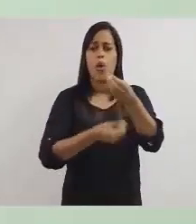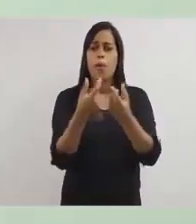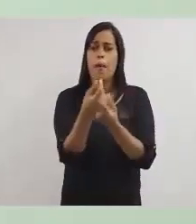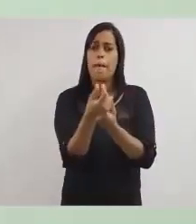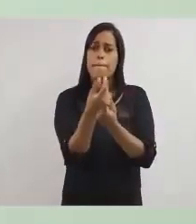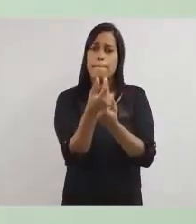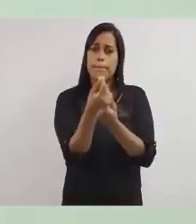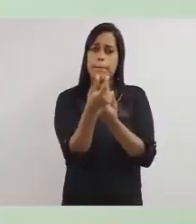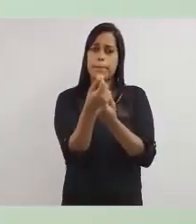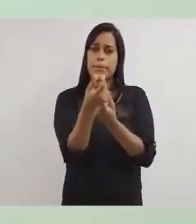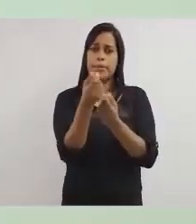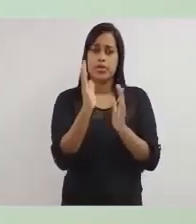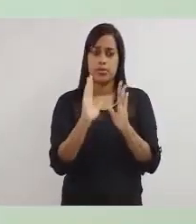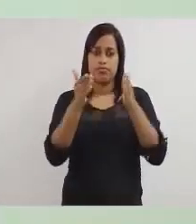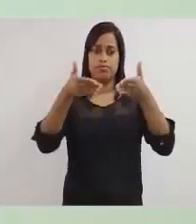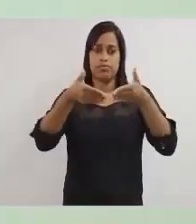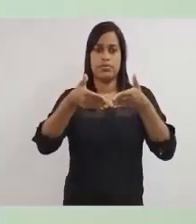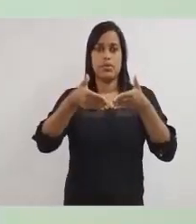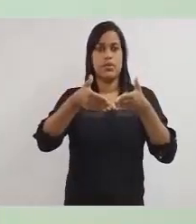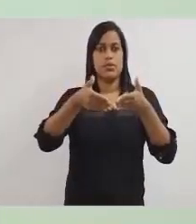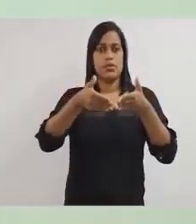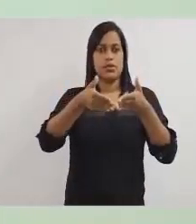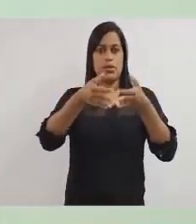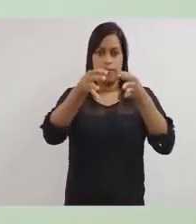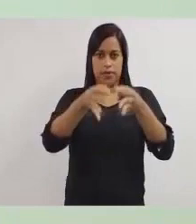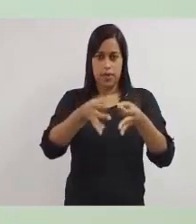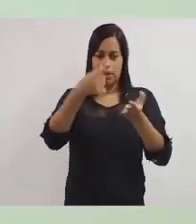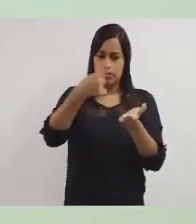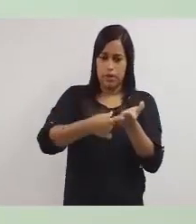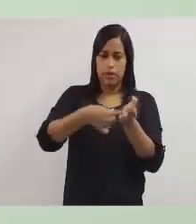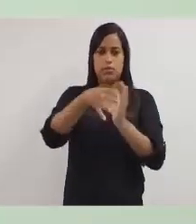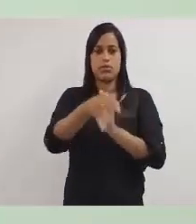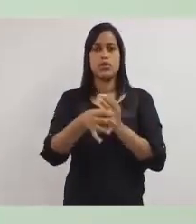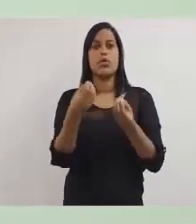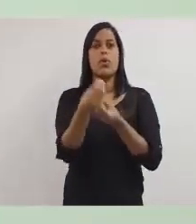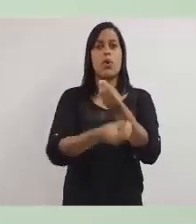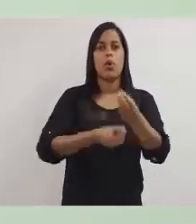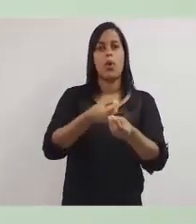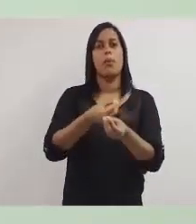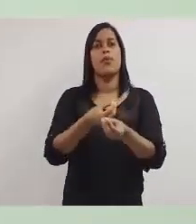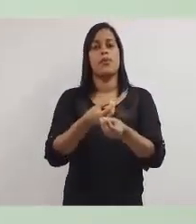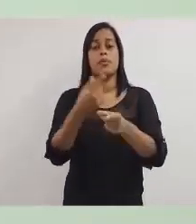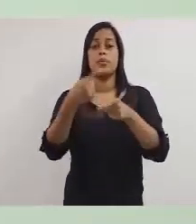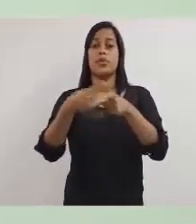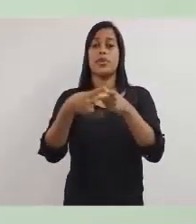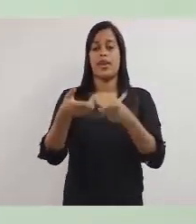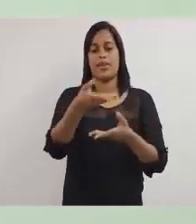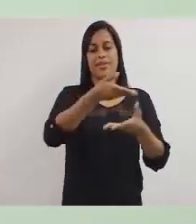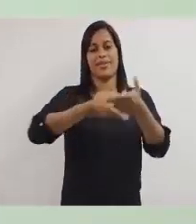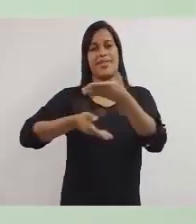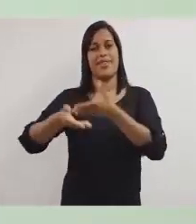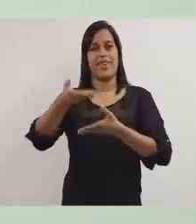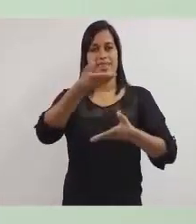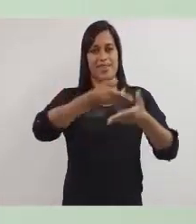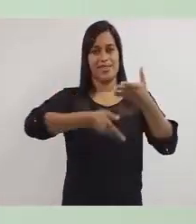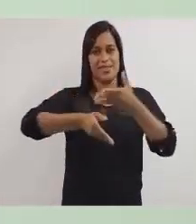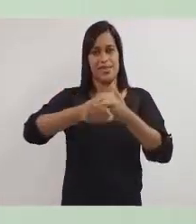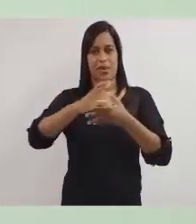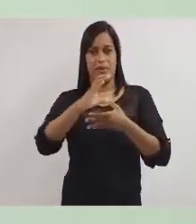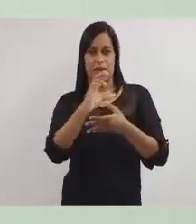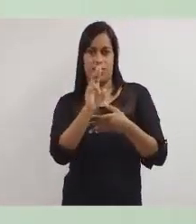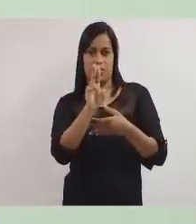é finalmente determinado? O preço é determinado pela interação entre as curvas